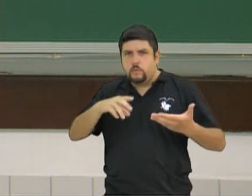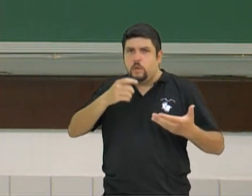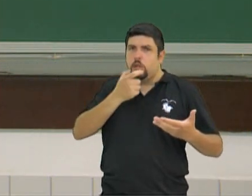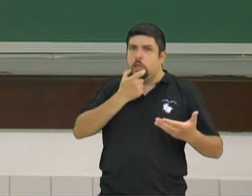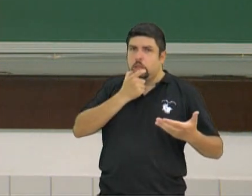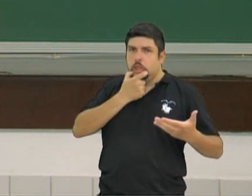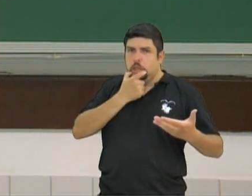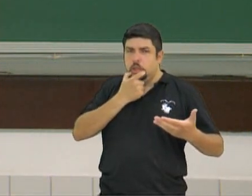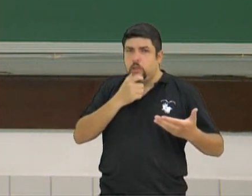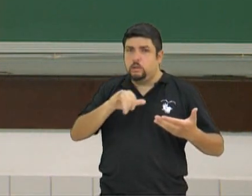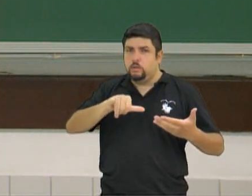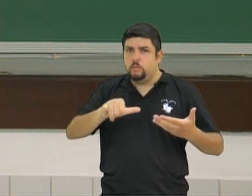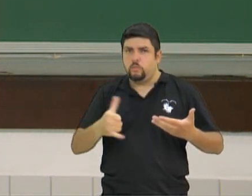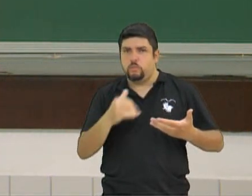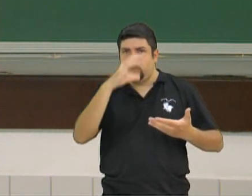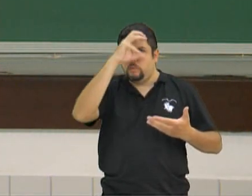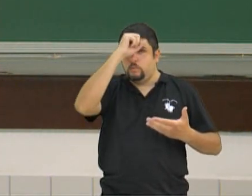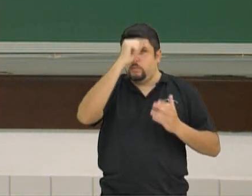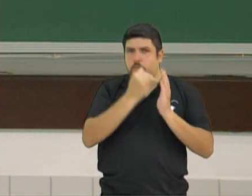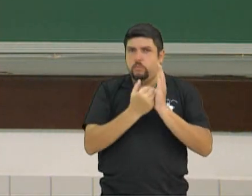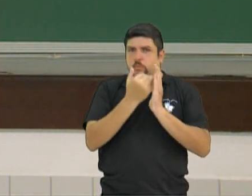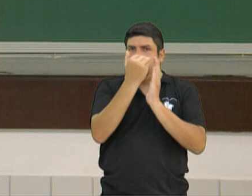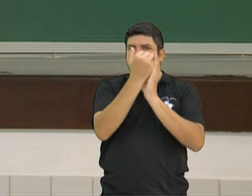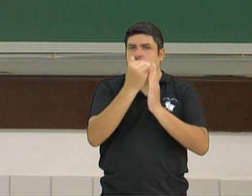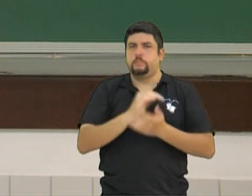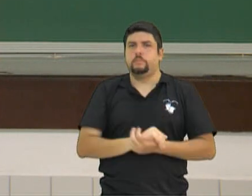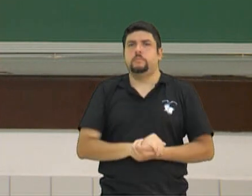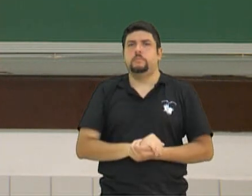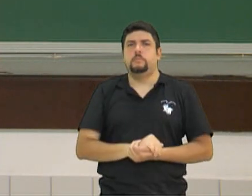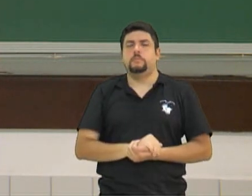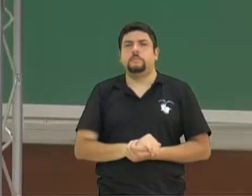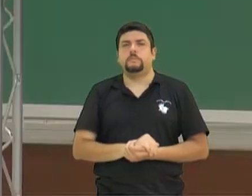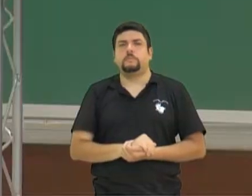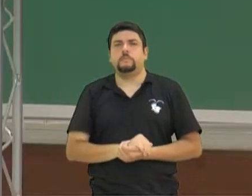estruturas gramaticais novas. Tá ok? Então vamos seguir aqui.